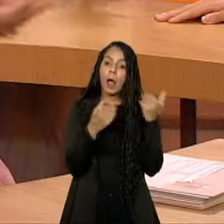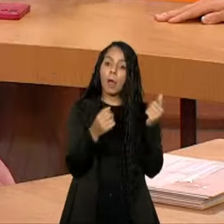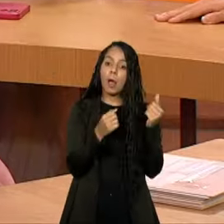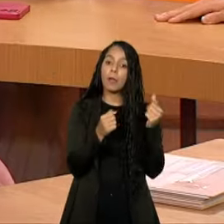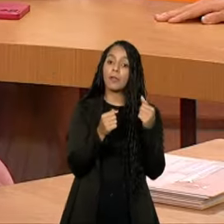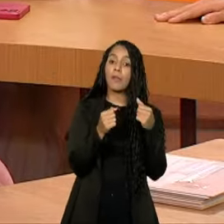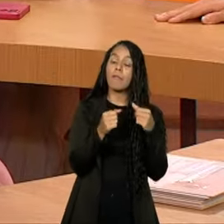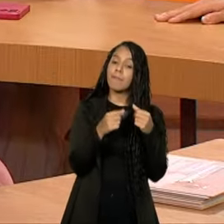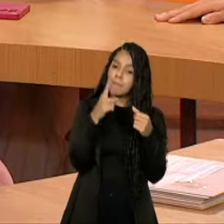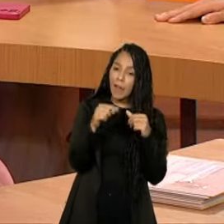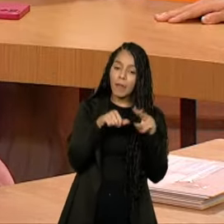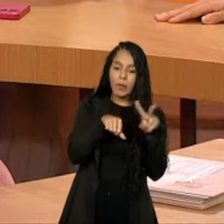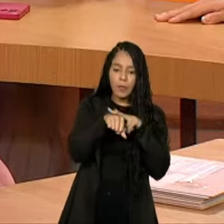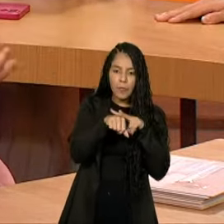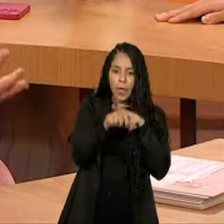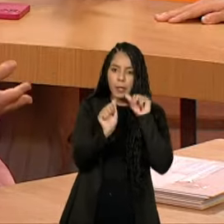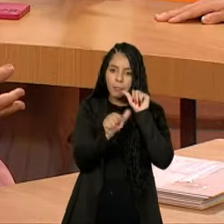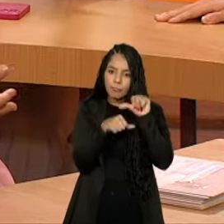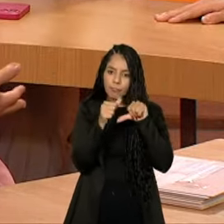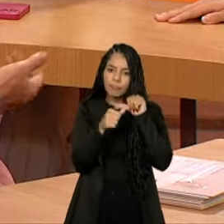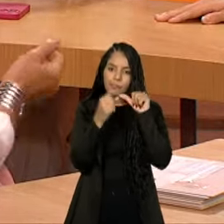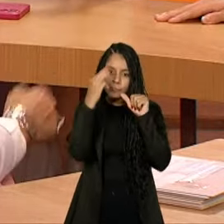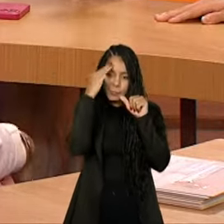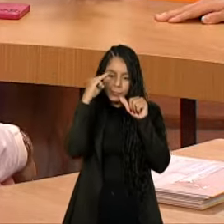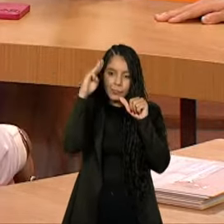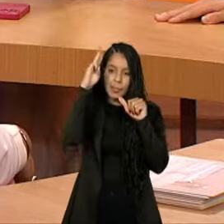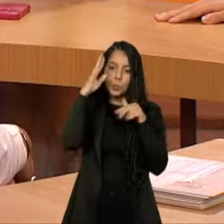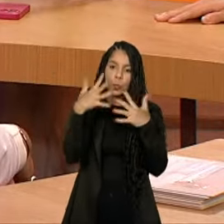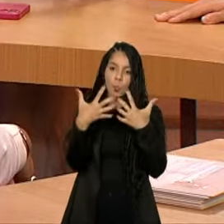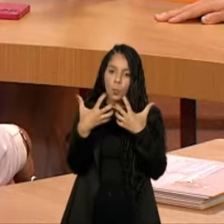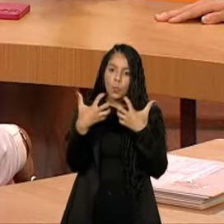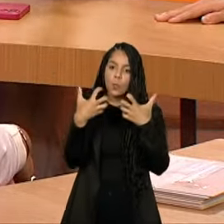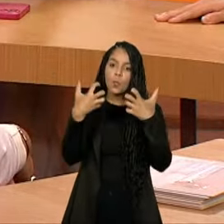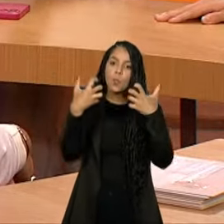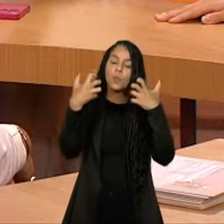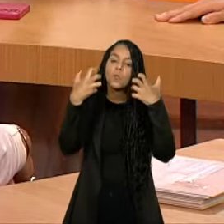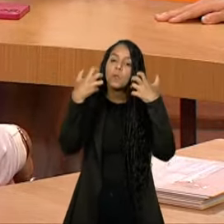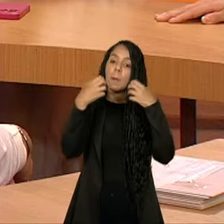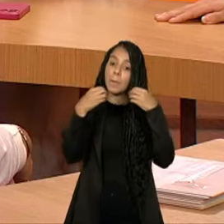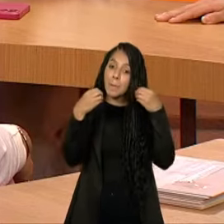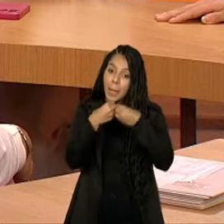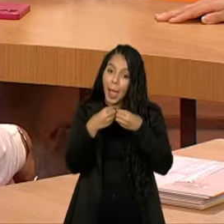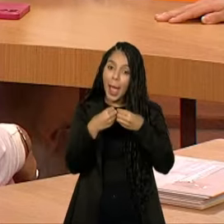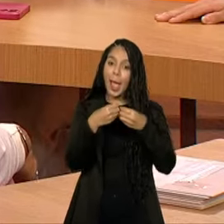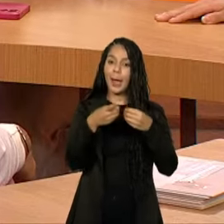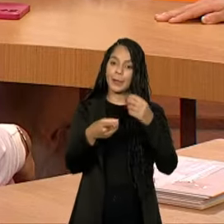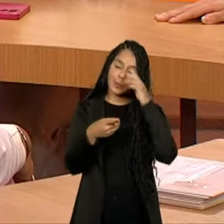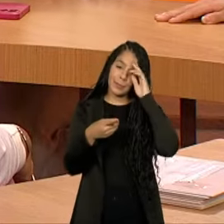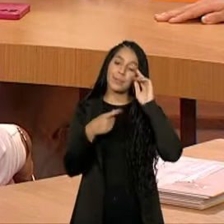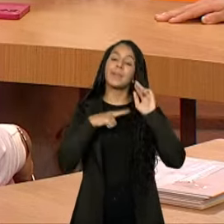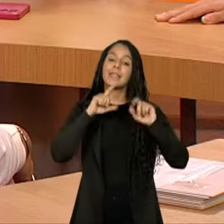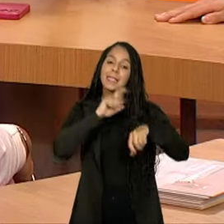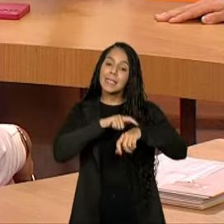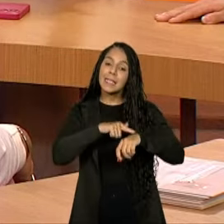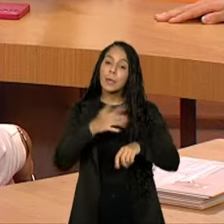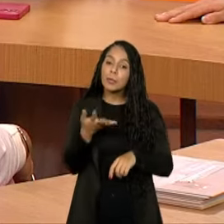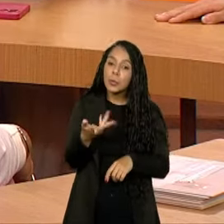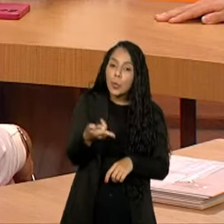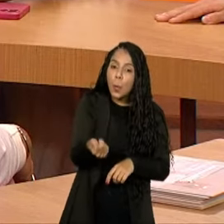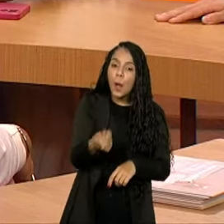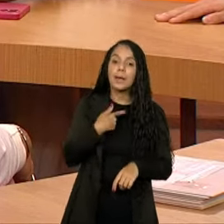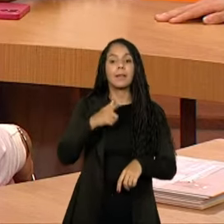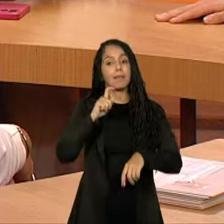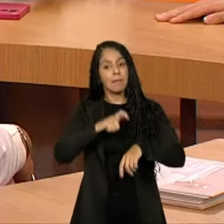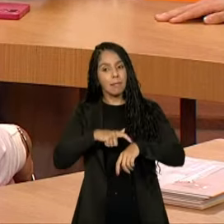lá, bate outro vento, vem para cá. Exatamente. Quando ele for secando, ele vai secando ali perto de você. Então, esse tempo de qualidade, essa construção que